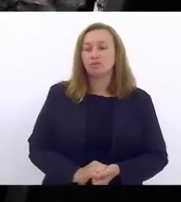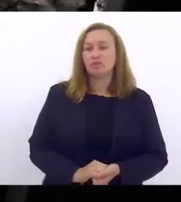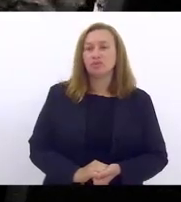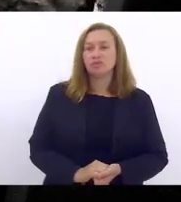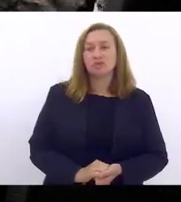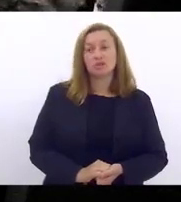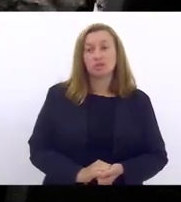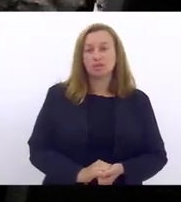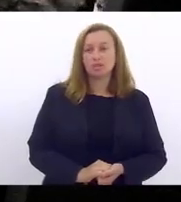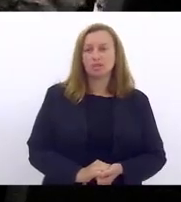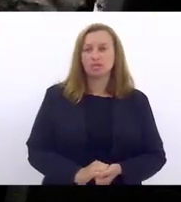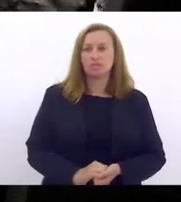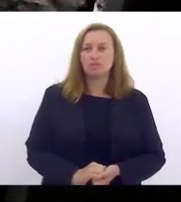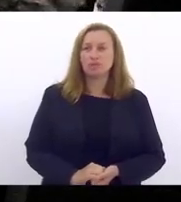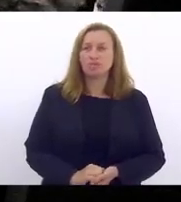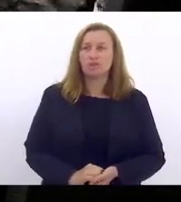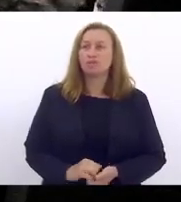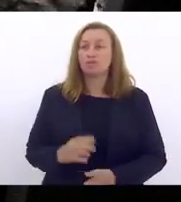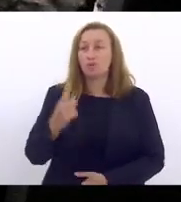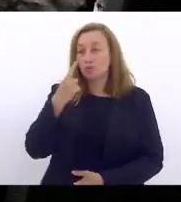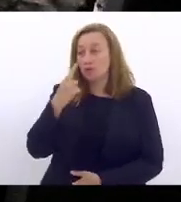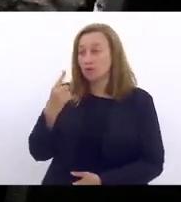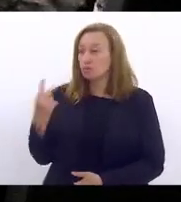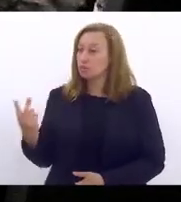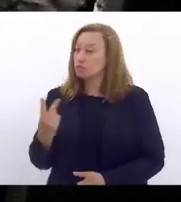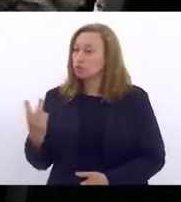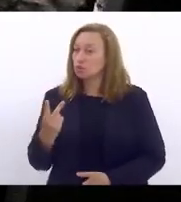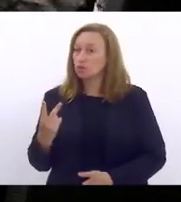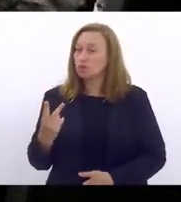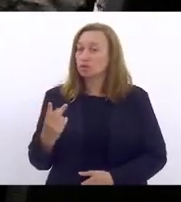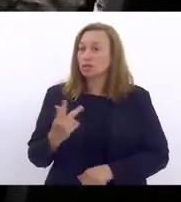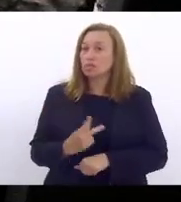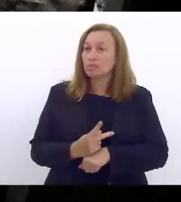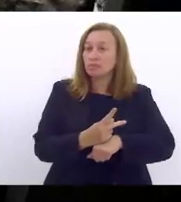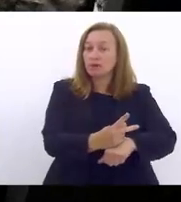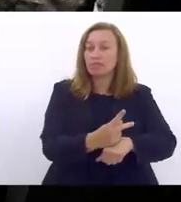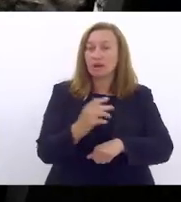fim, os dois prêmios Ana Nery de saúde.